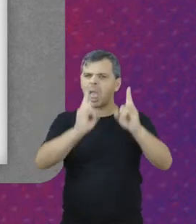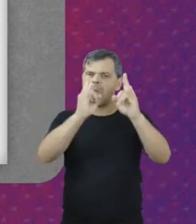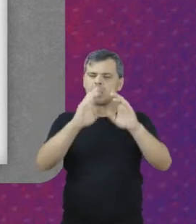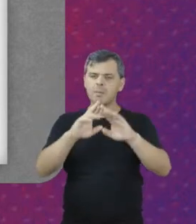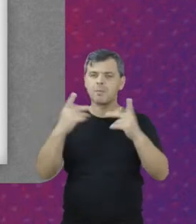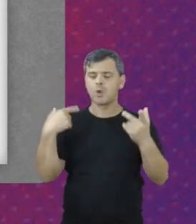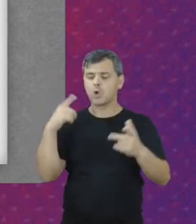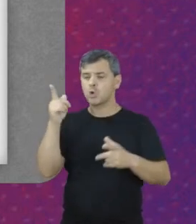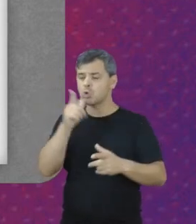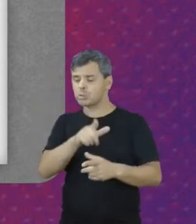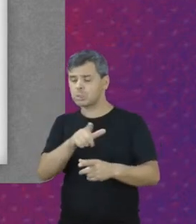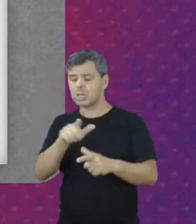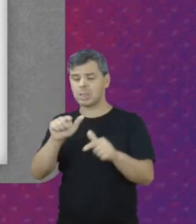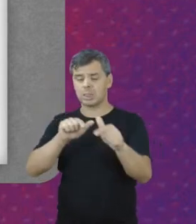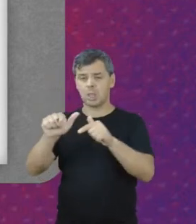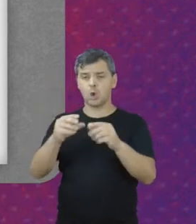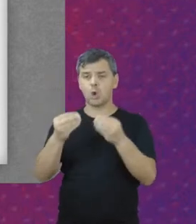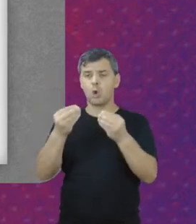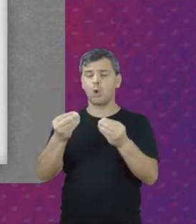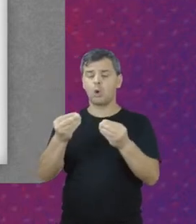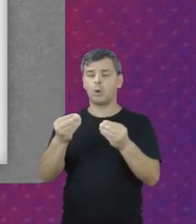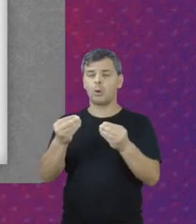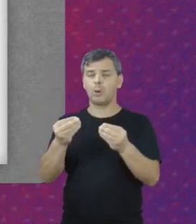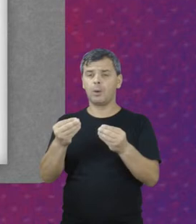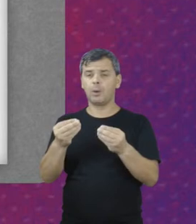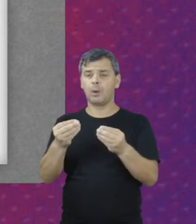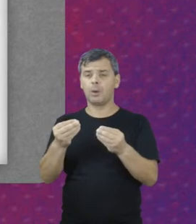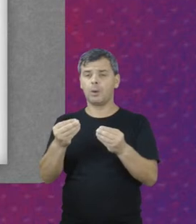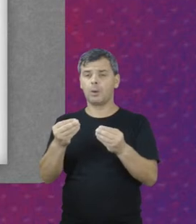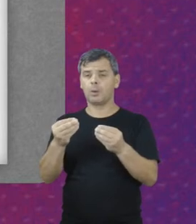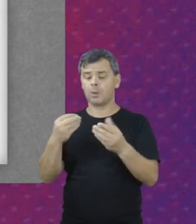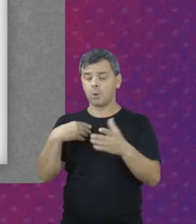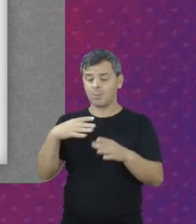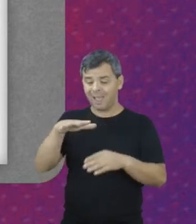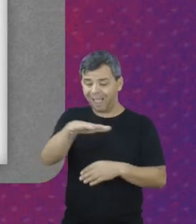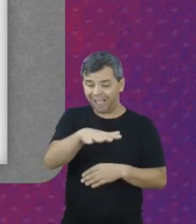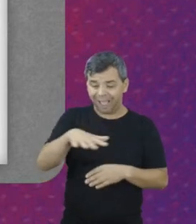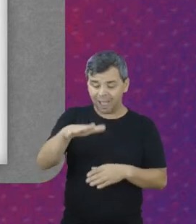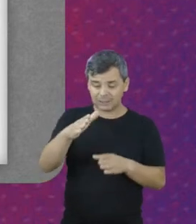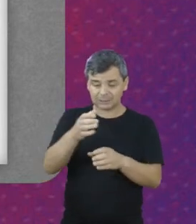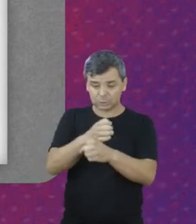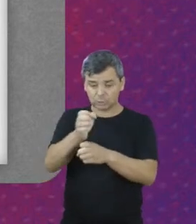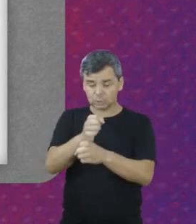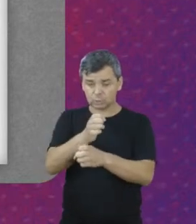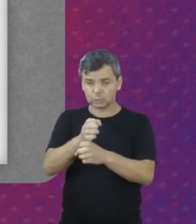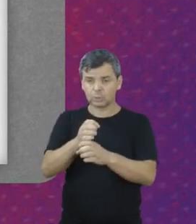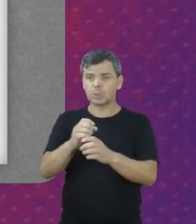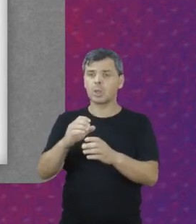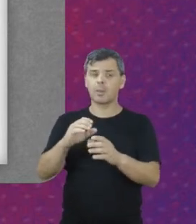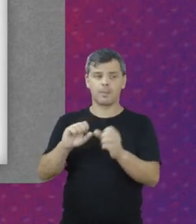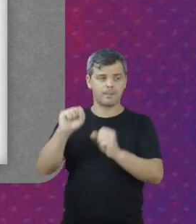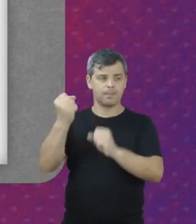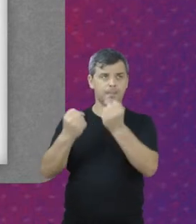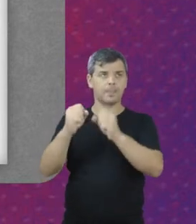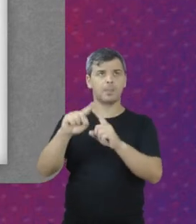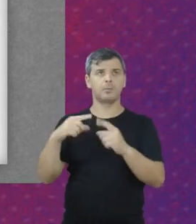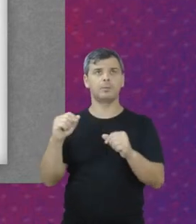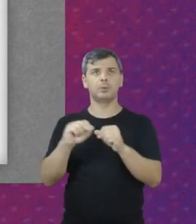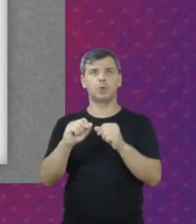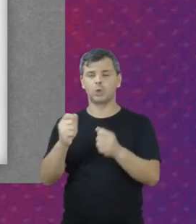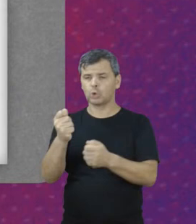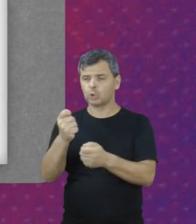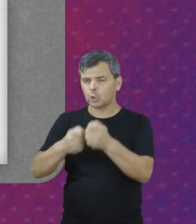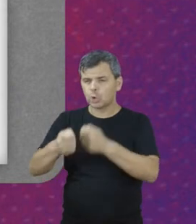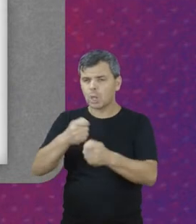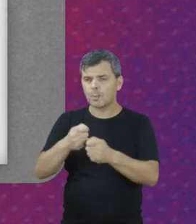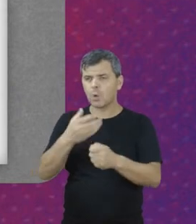dificuldade de conseguir trabalho, porque é como se o ramo da construção civil ele fosse extremamente dominado por homens.